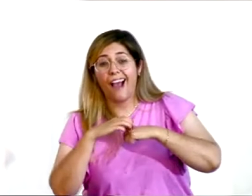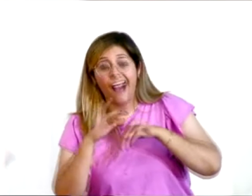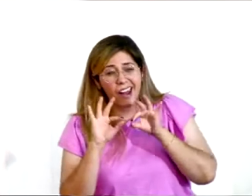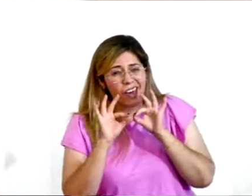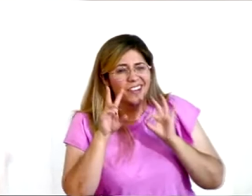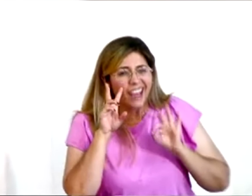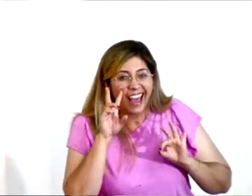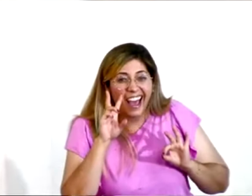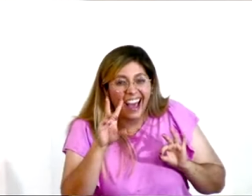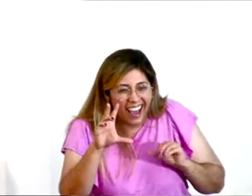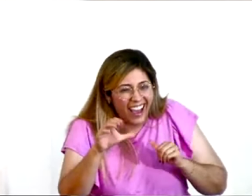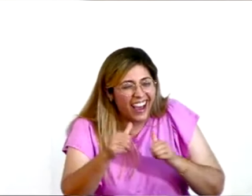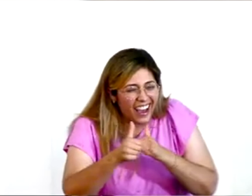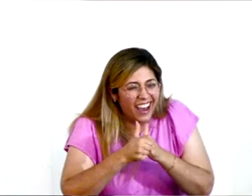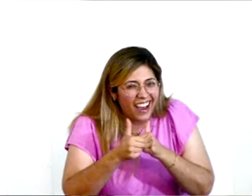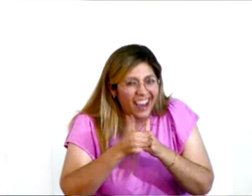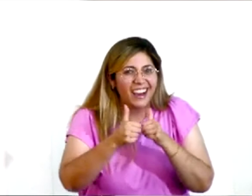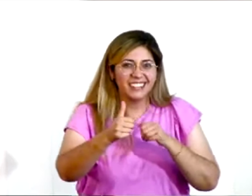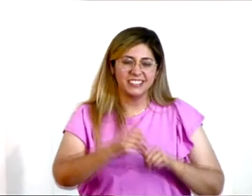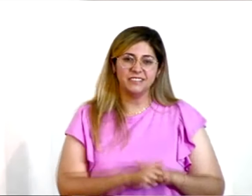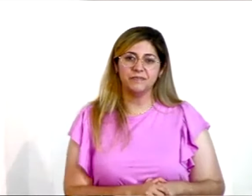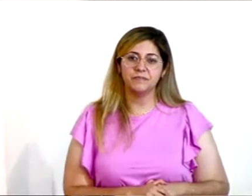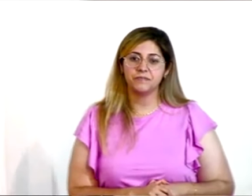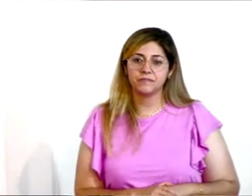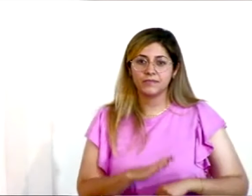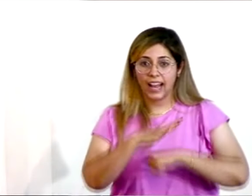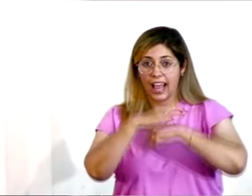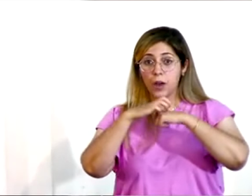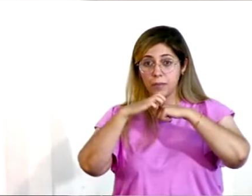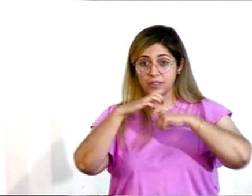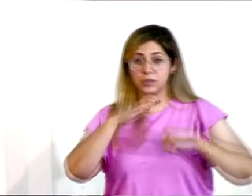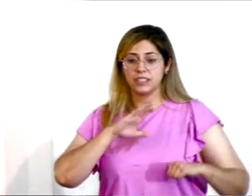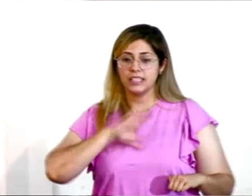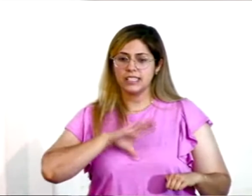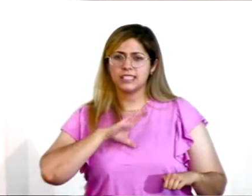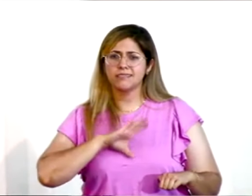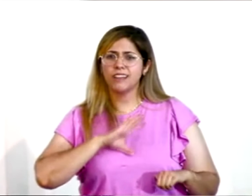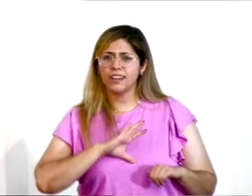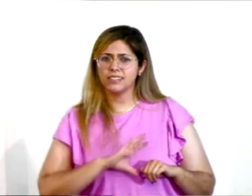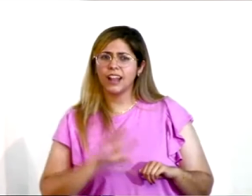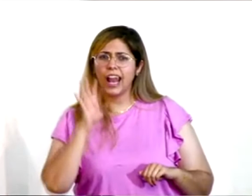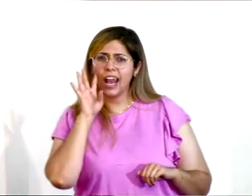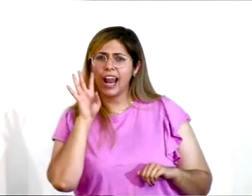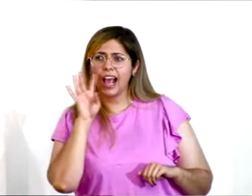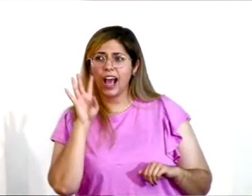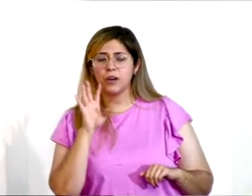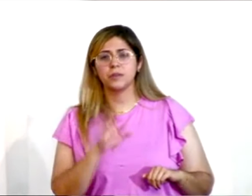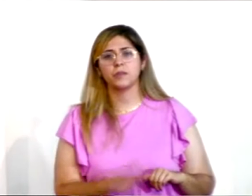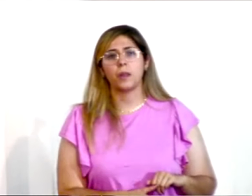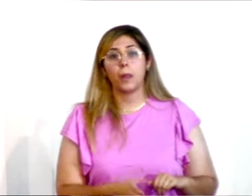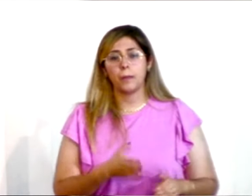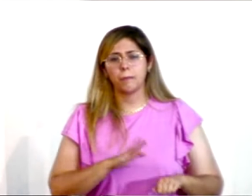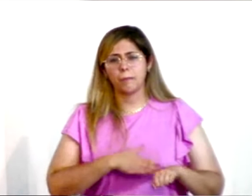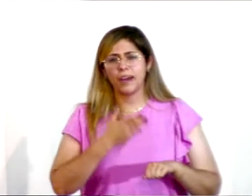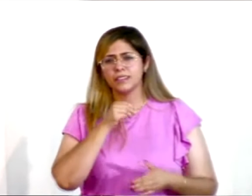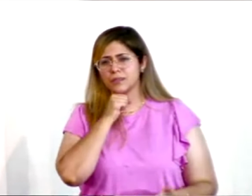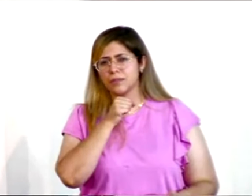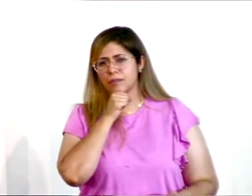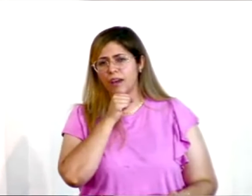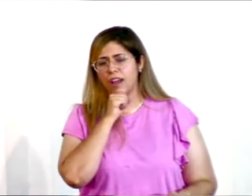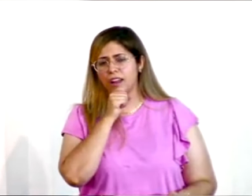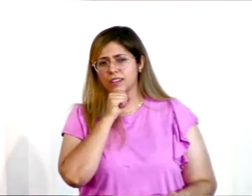Damasco. Damasco é uma cidade interessante, é uma cidade antiga, uma das mais antigas do mundo, inclusive, a cidade de Damasco. E ela ficava ao pé do